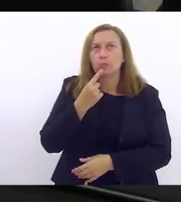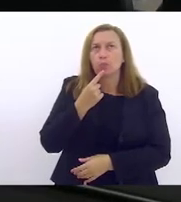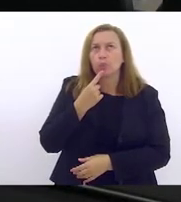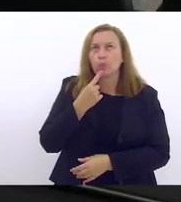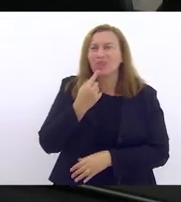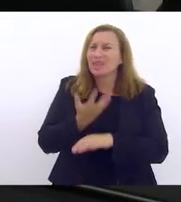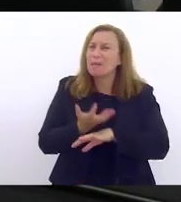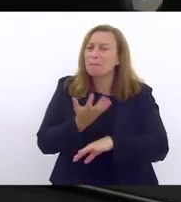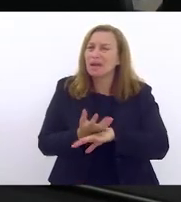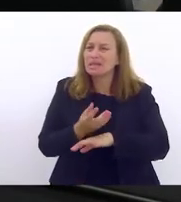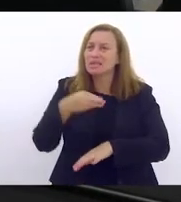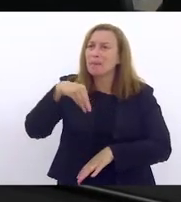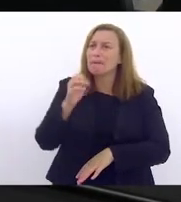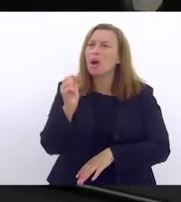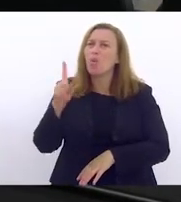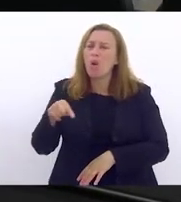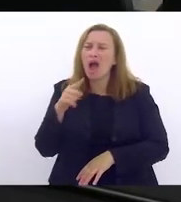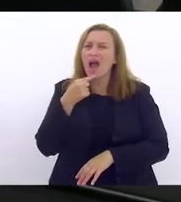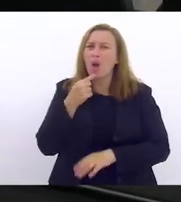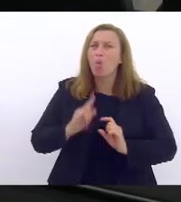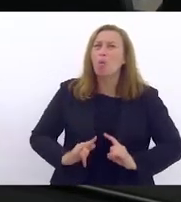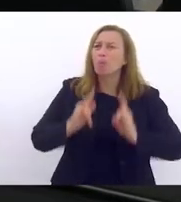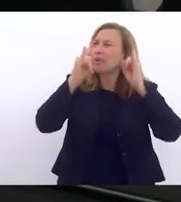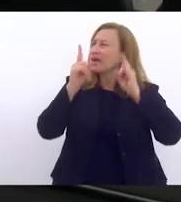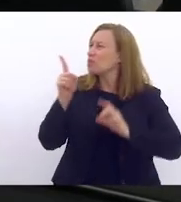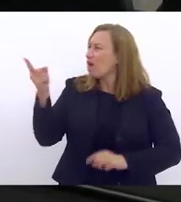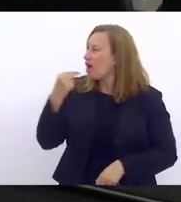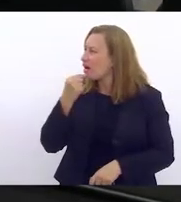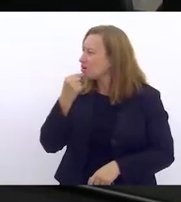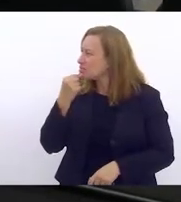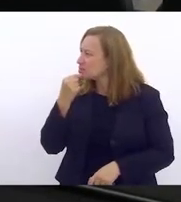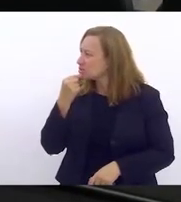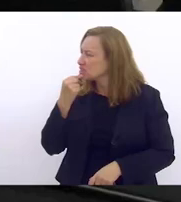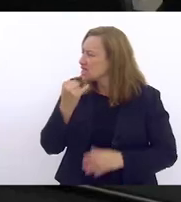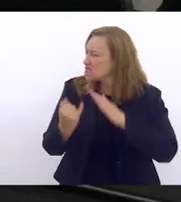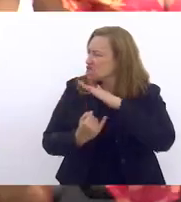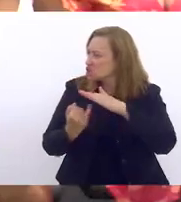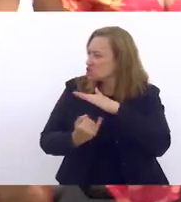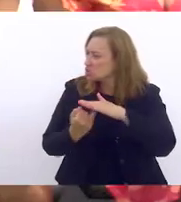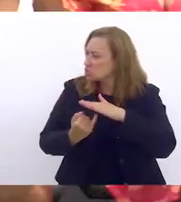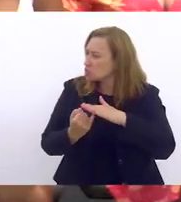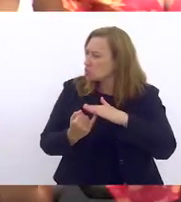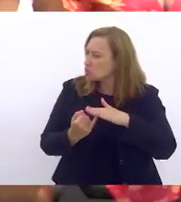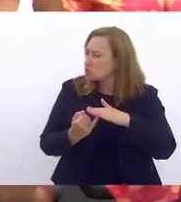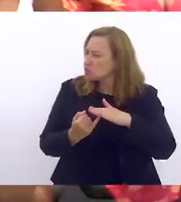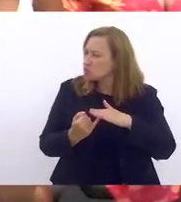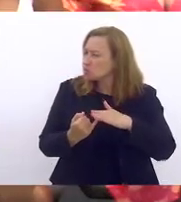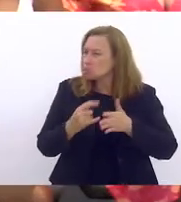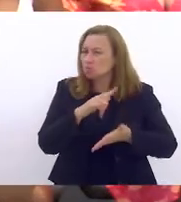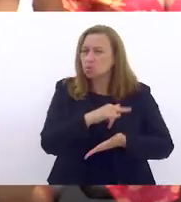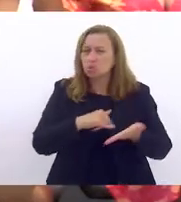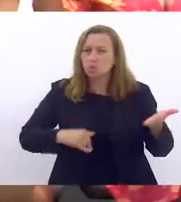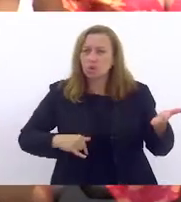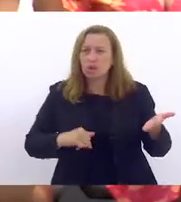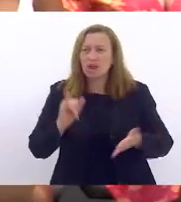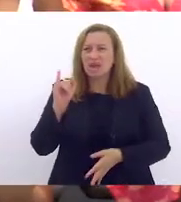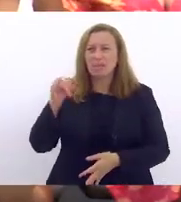na Praça Mauá, o que era aquele prédio? Era aquele instituto de certificação, não era Imetro,